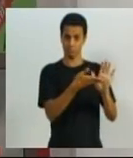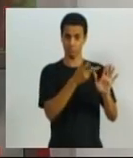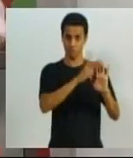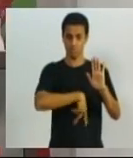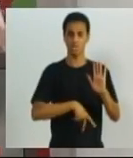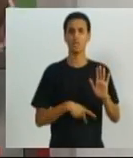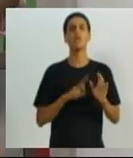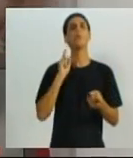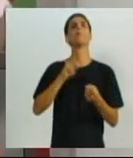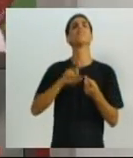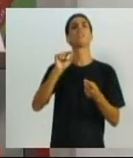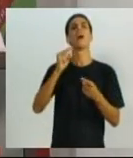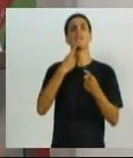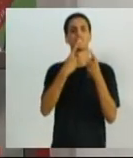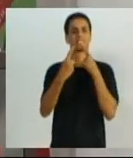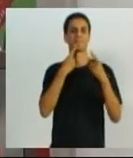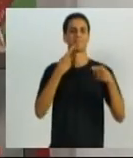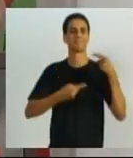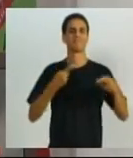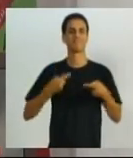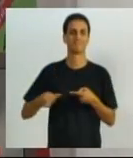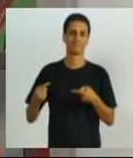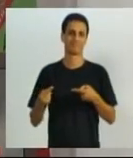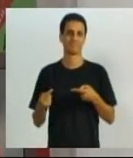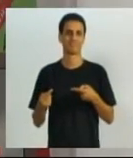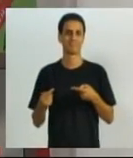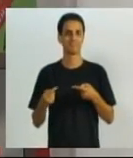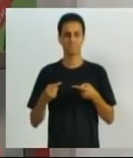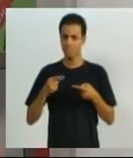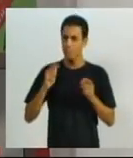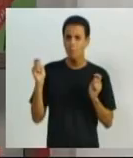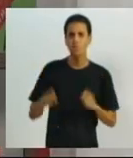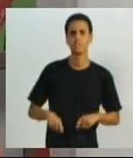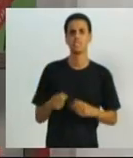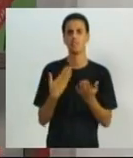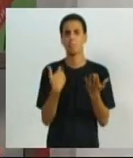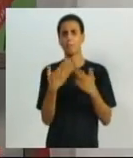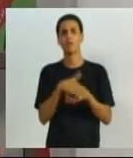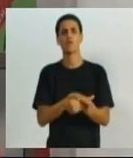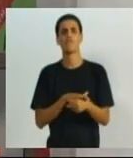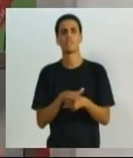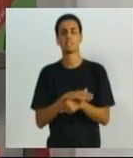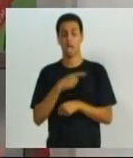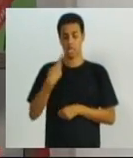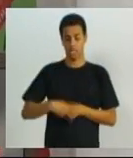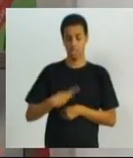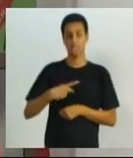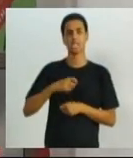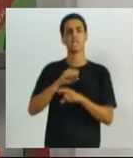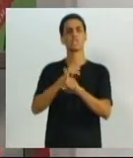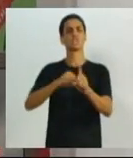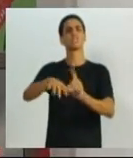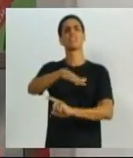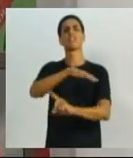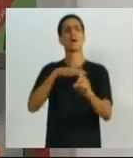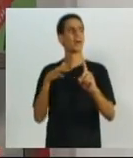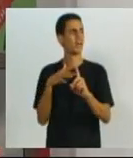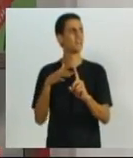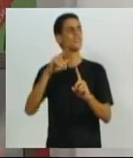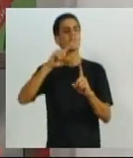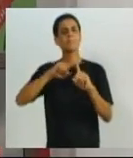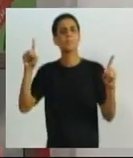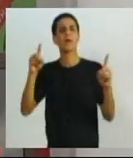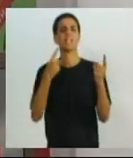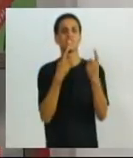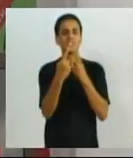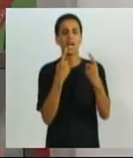esse objetivo, do debate, da intervenção, da possibilidade de conversa, seja aqui no plenário, seja com a sociedade, mas a conversa é